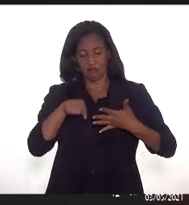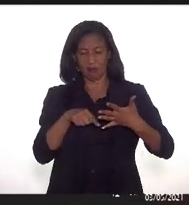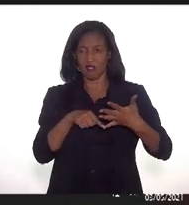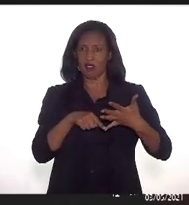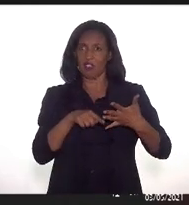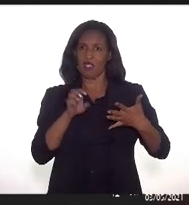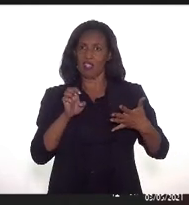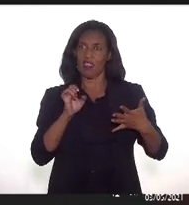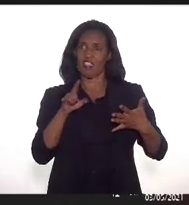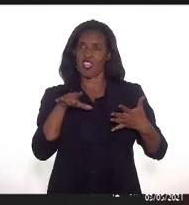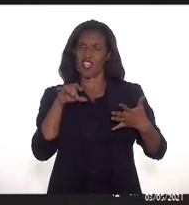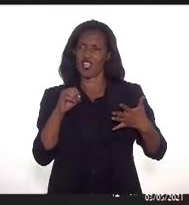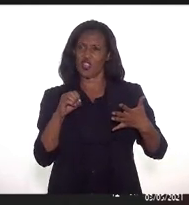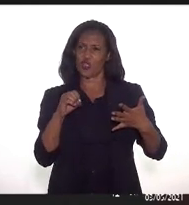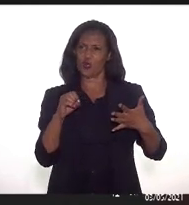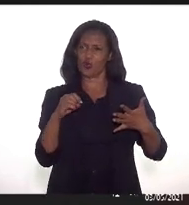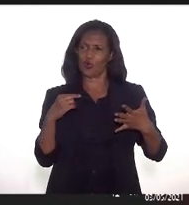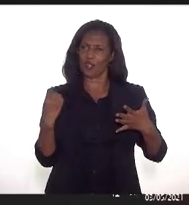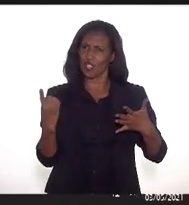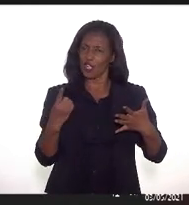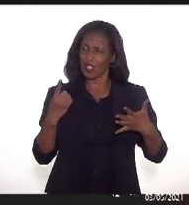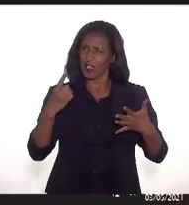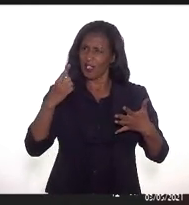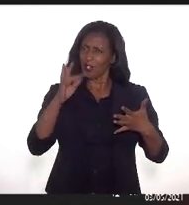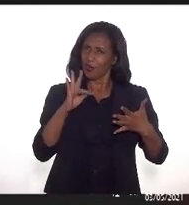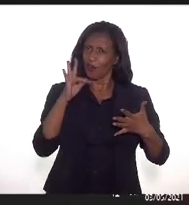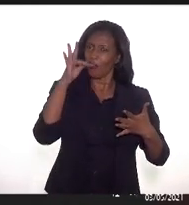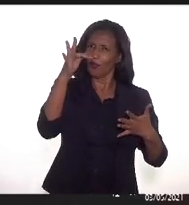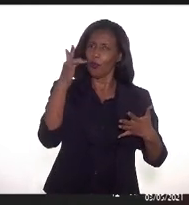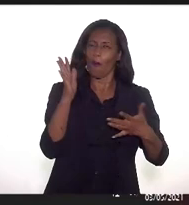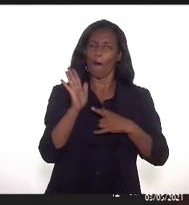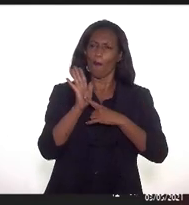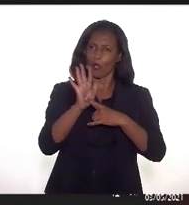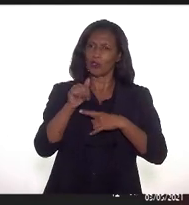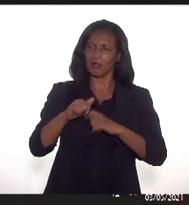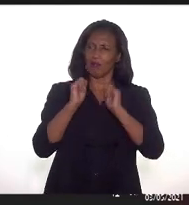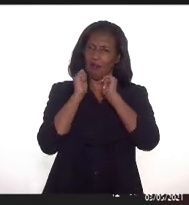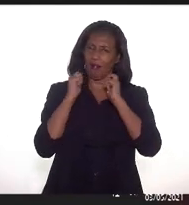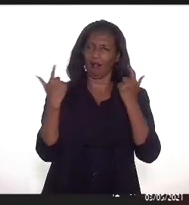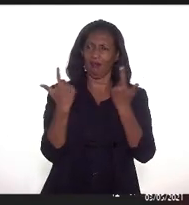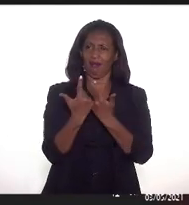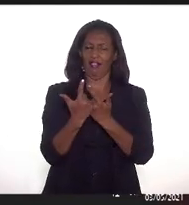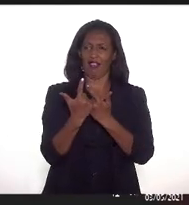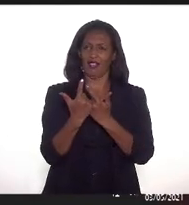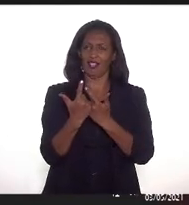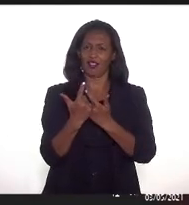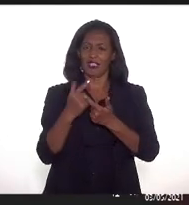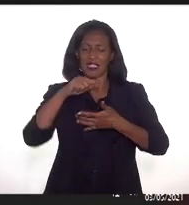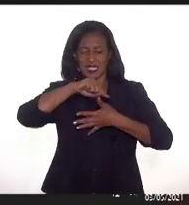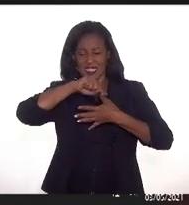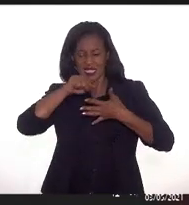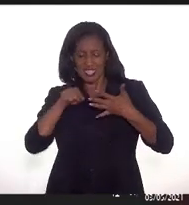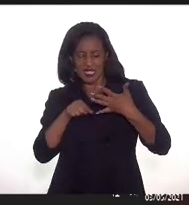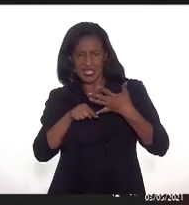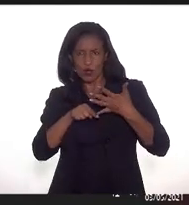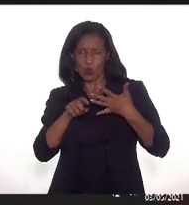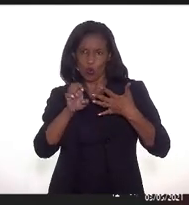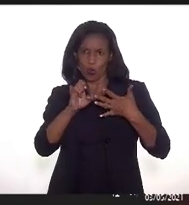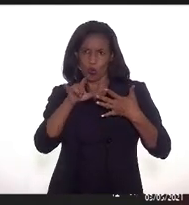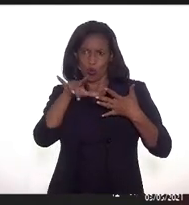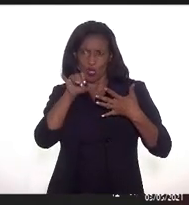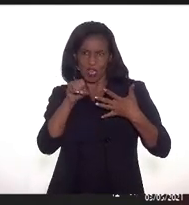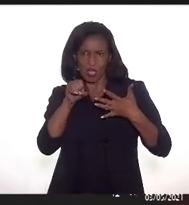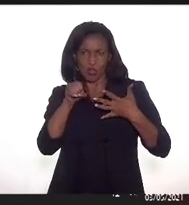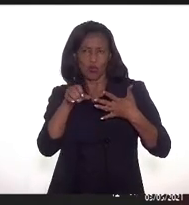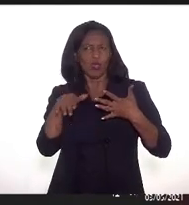e nós pretendemos apresentar nos próximos dias a essa casa esses 5 eixos e quais são os projetos